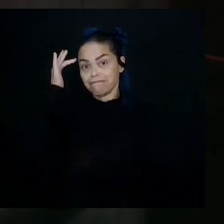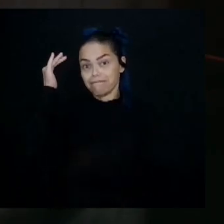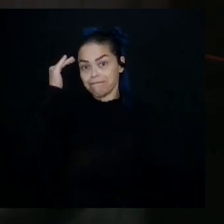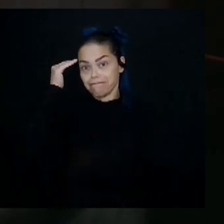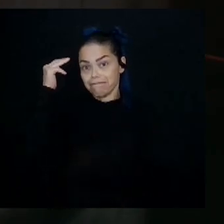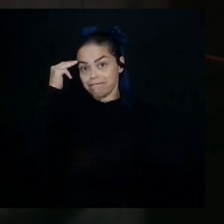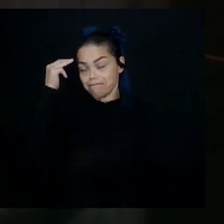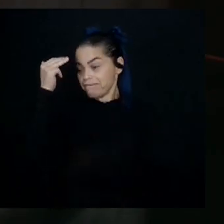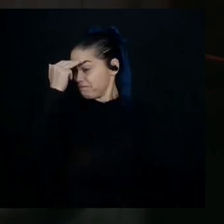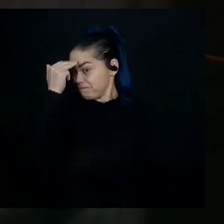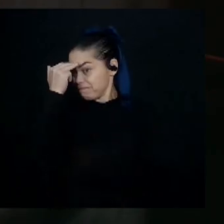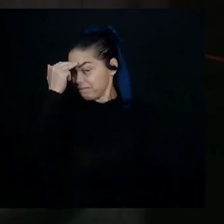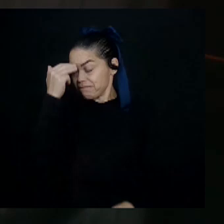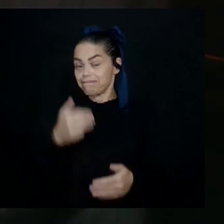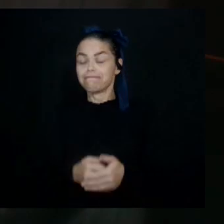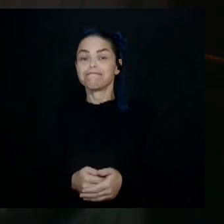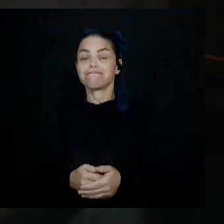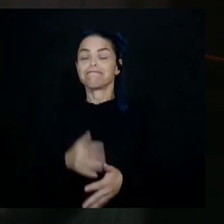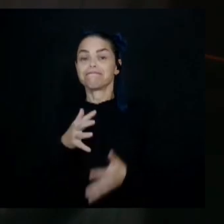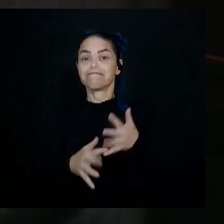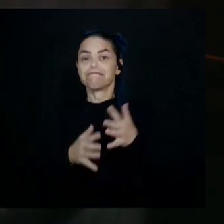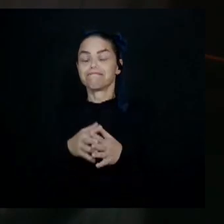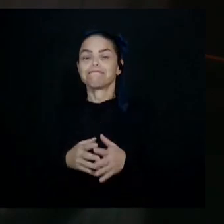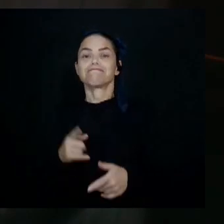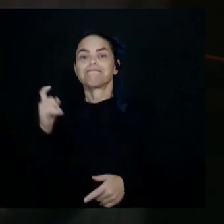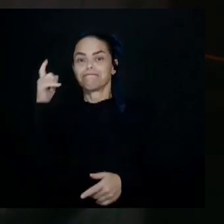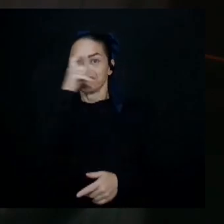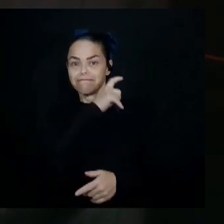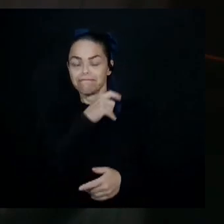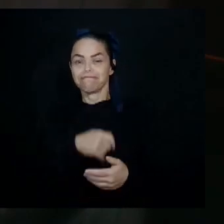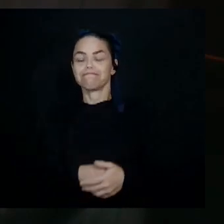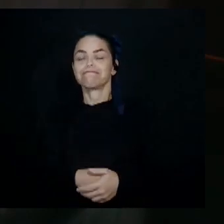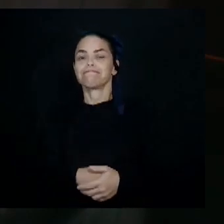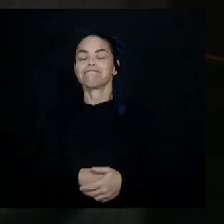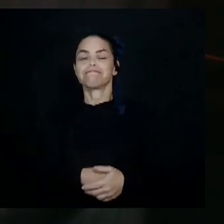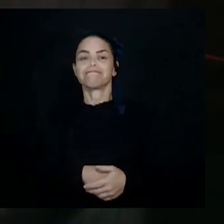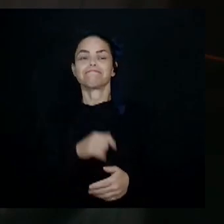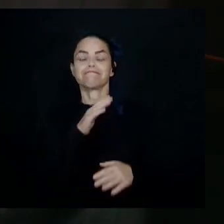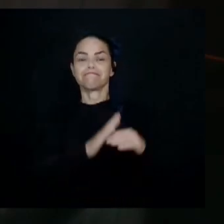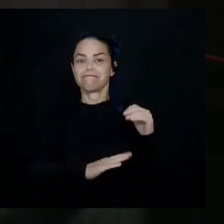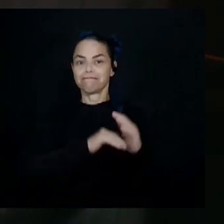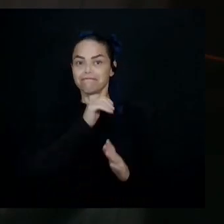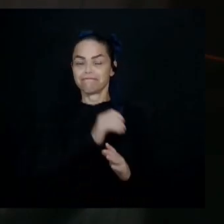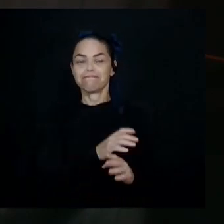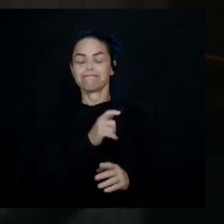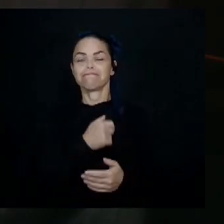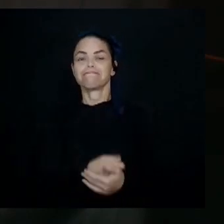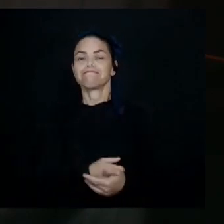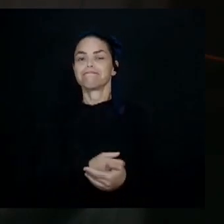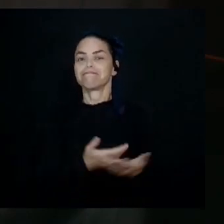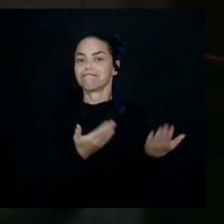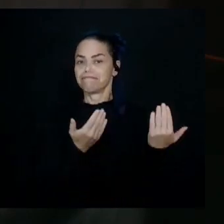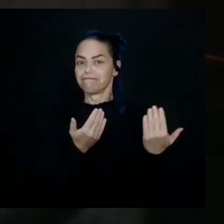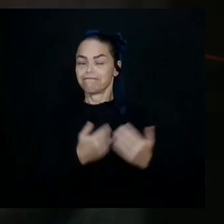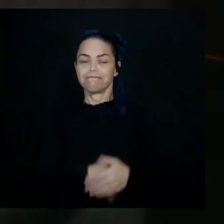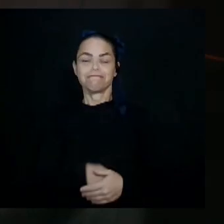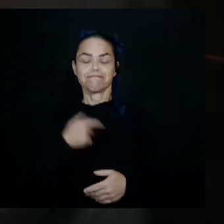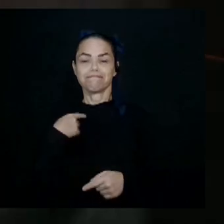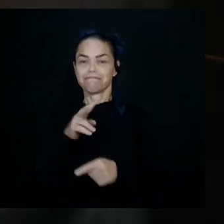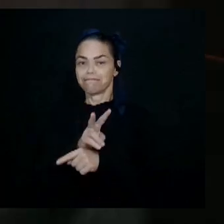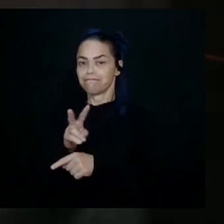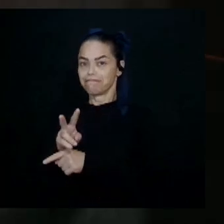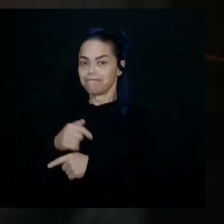confuso, mas a gente vai tentar entender porque as nossas profissionais já estão no estúdio. Então você mãe, você pai, você cuidador, né?